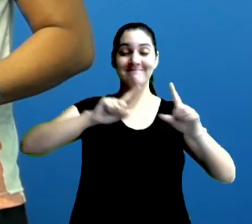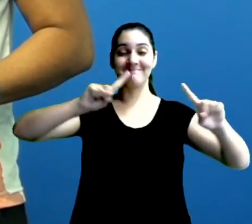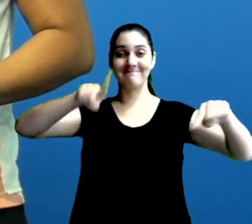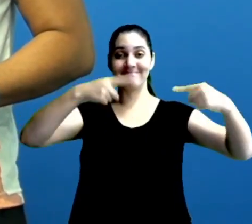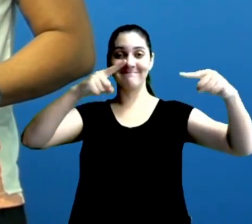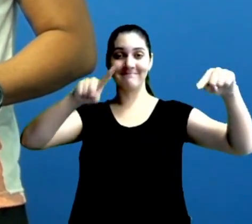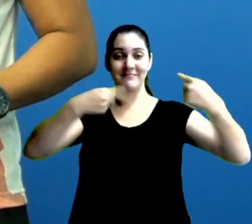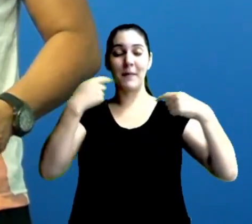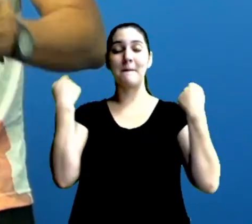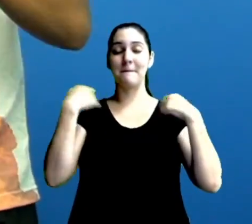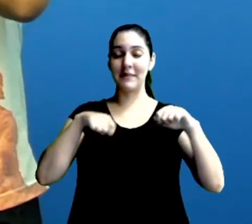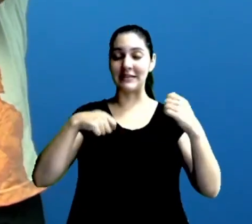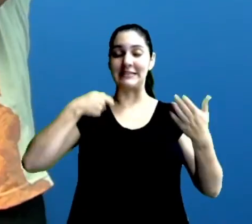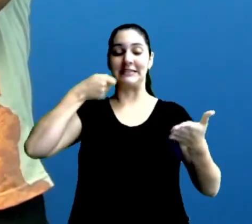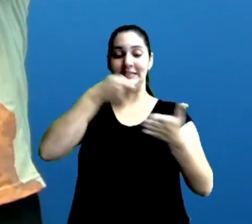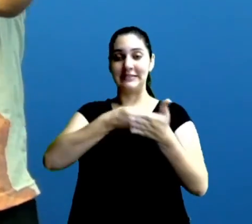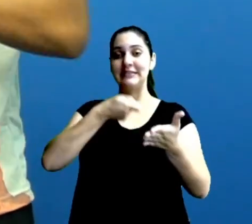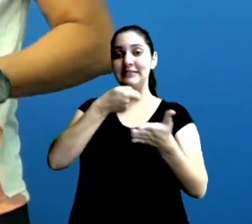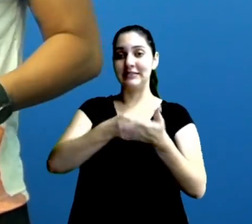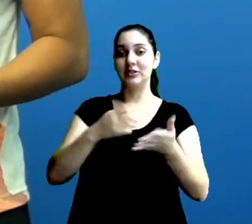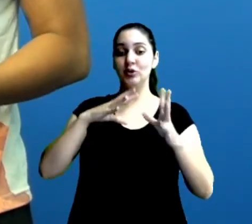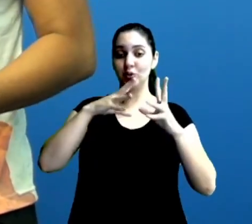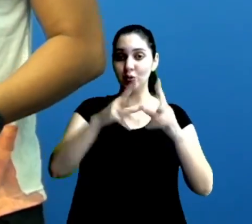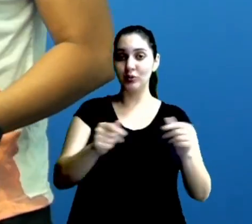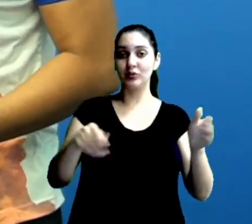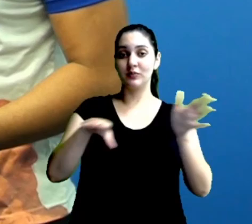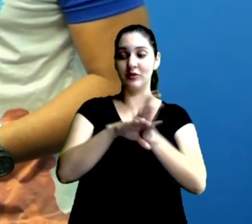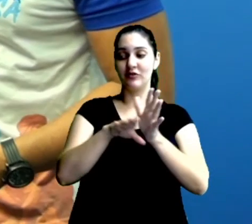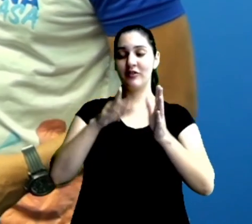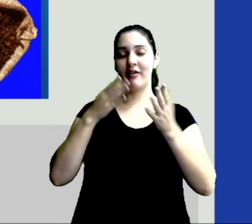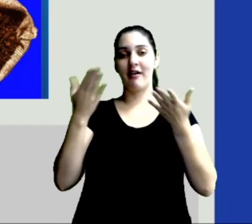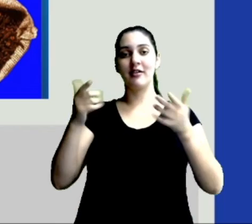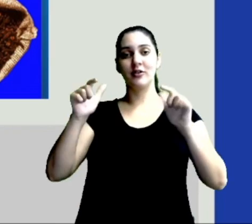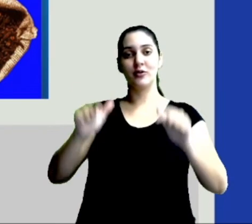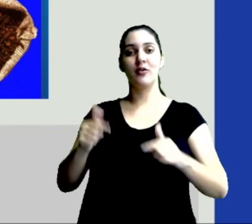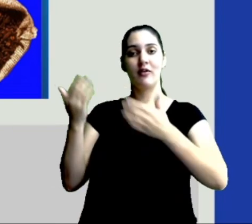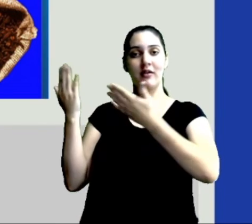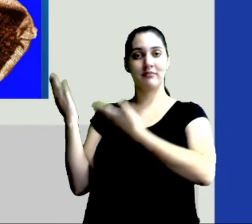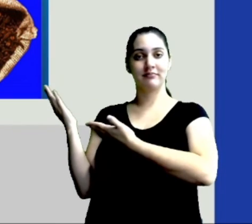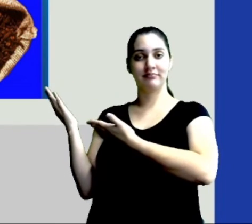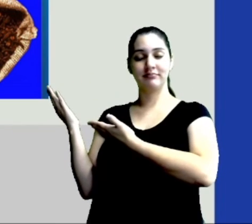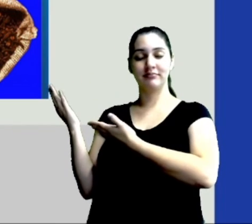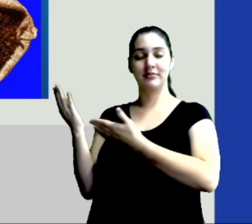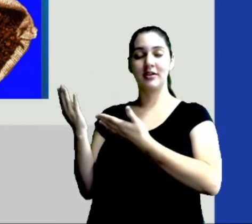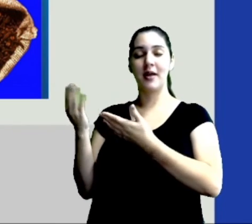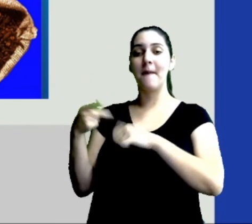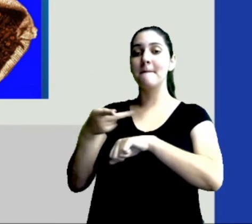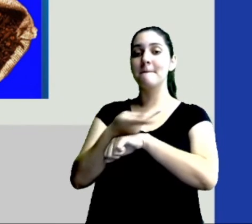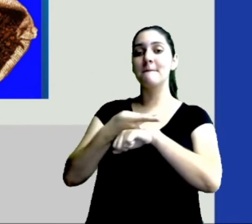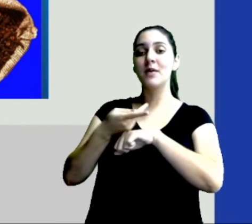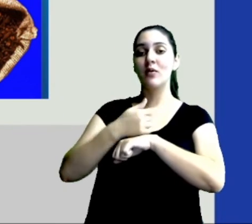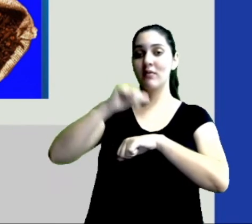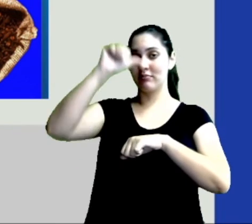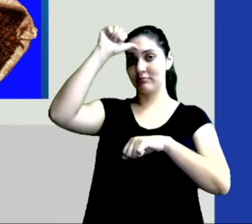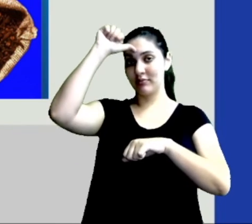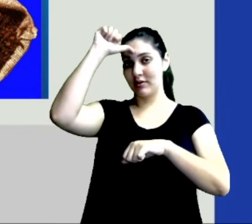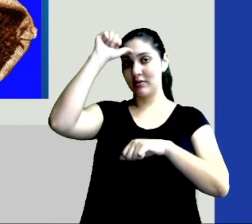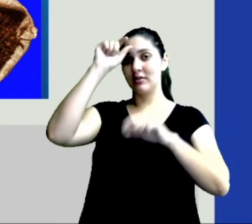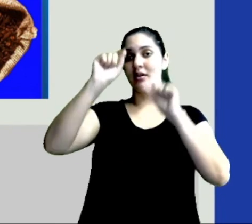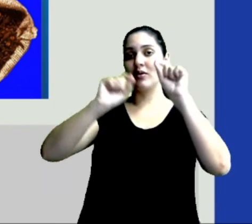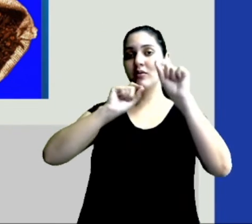ter que enfrentar. Tudo isso para chegar nisso aqui, ó. O que eles buscavam na Índia era isso,